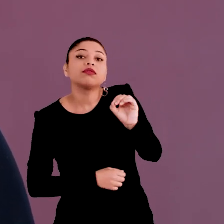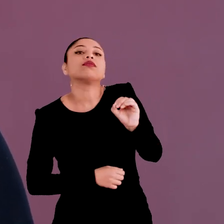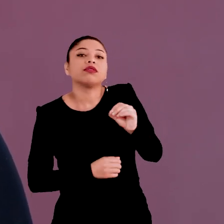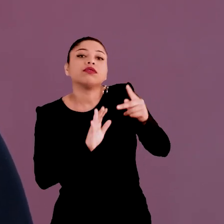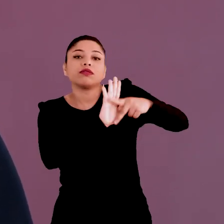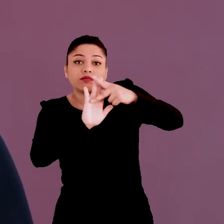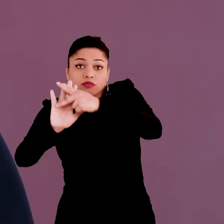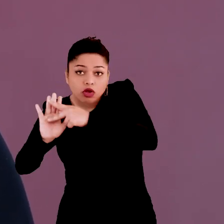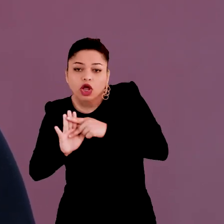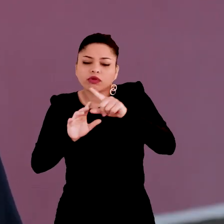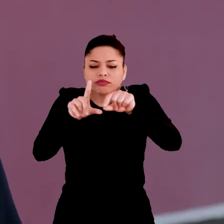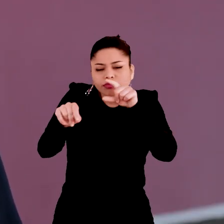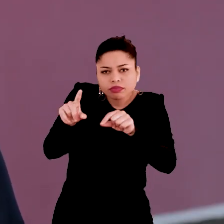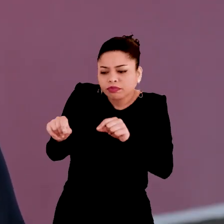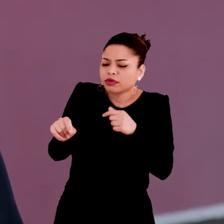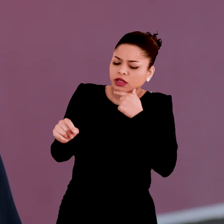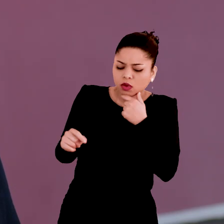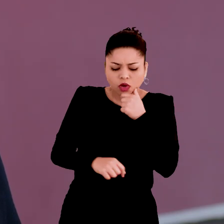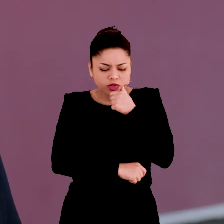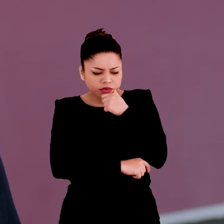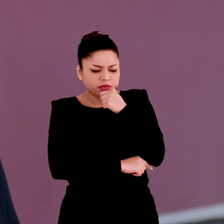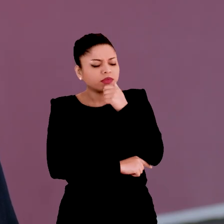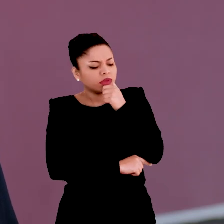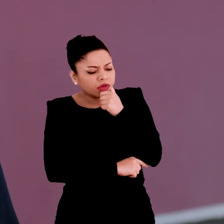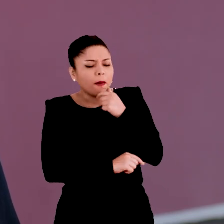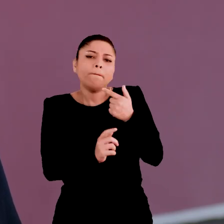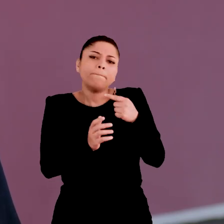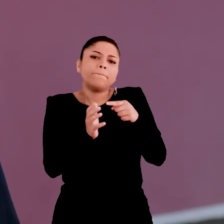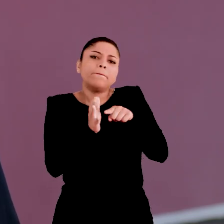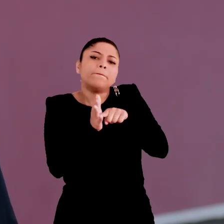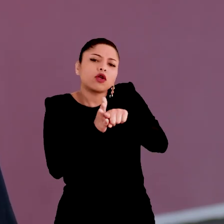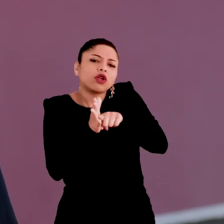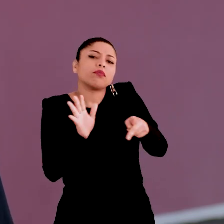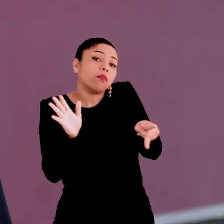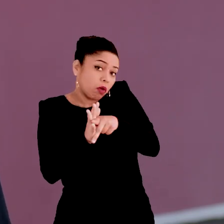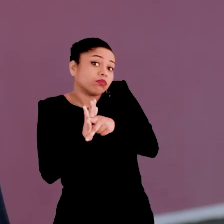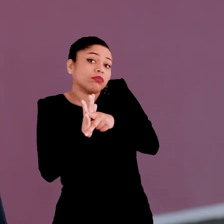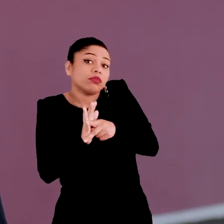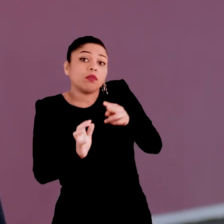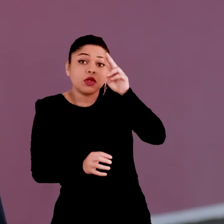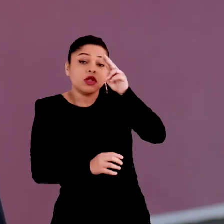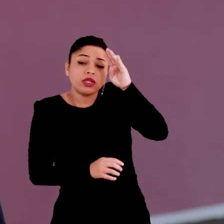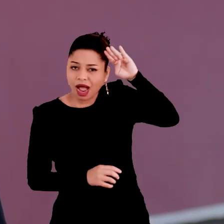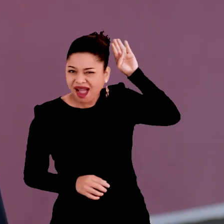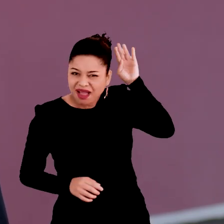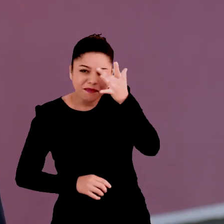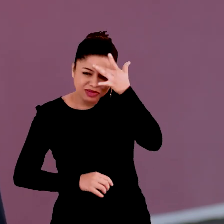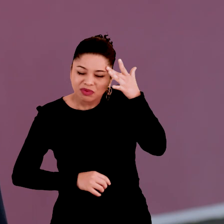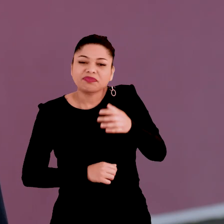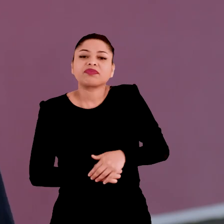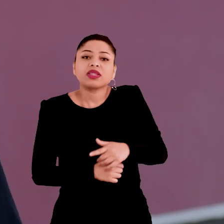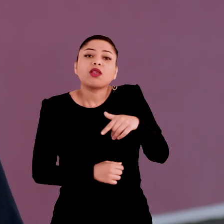4 projetos universitários. A maneira como esses projetos são apresentados, eles reforçam as características e o atributo